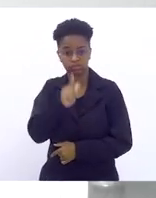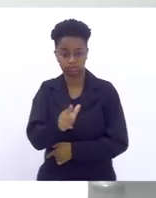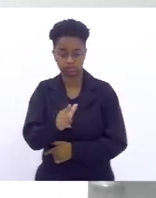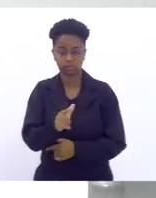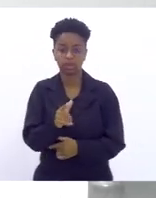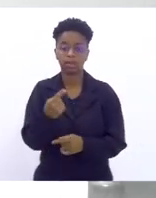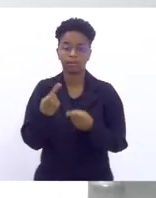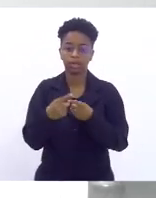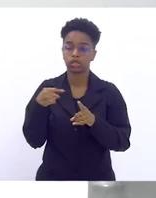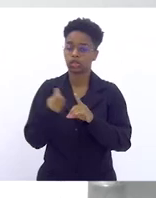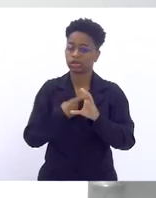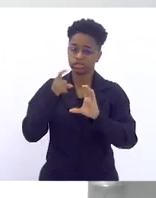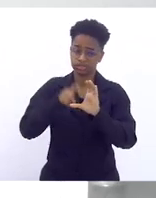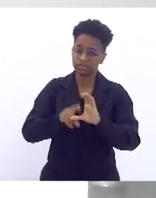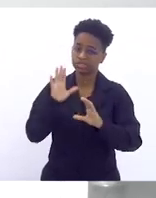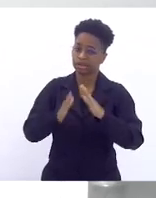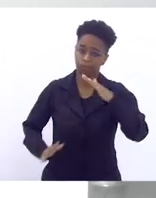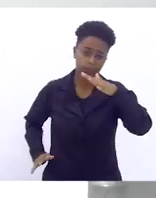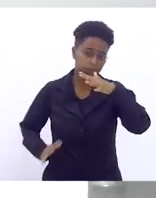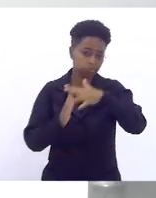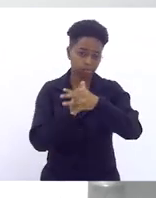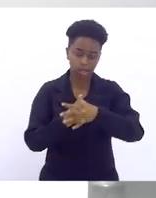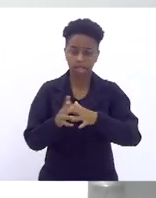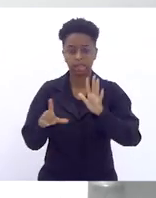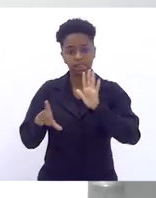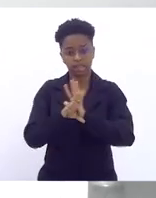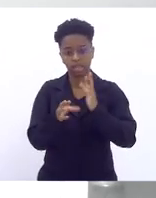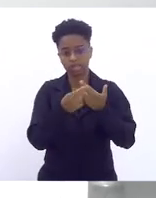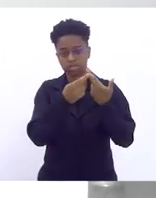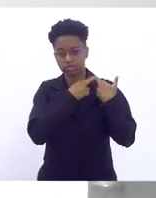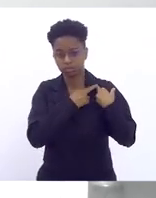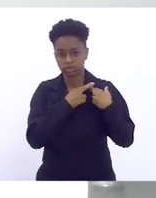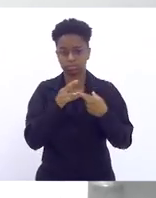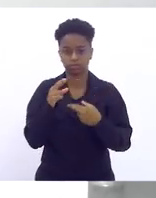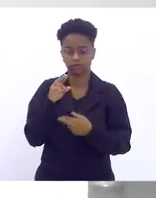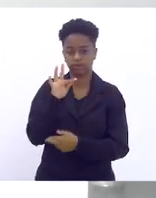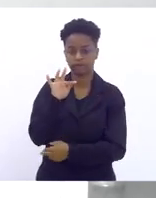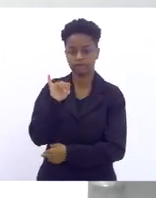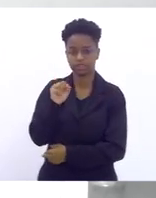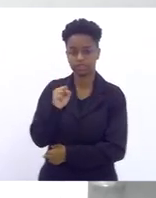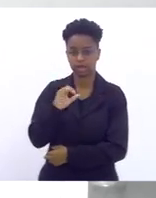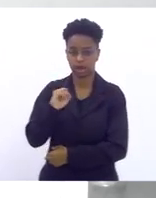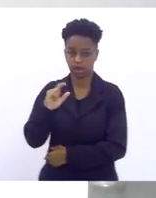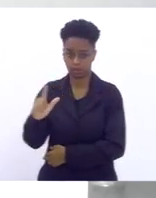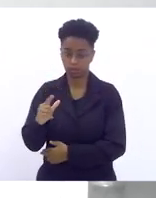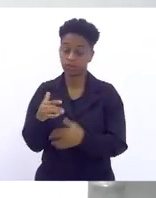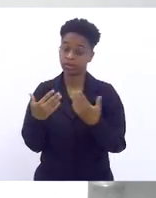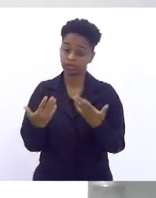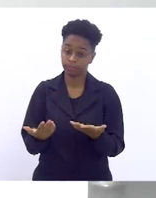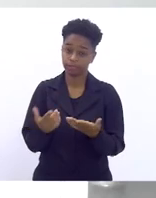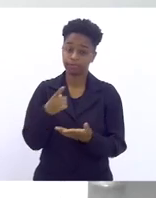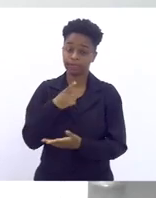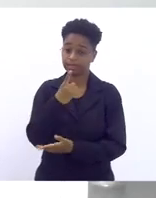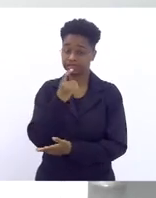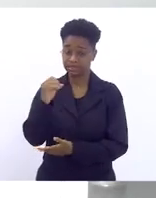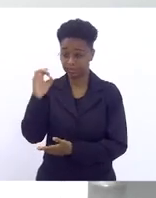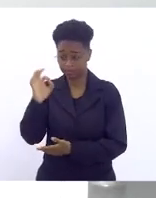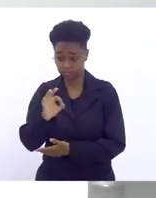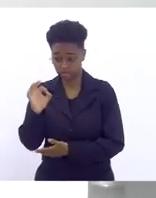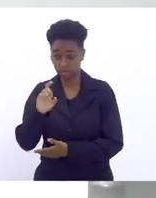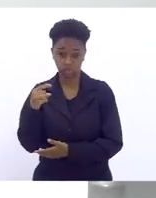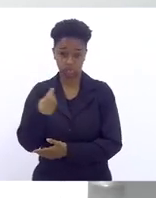já extrapolou o limite da lei de responsabilidade fiscal né ou seja 100% nós estamos